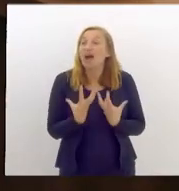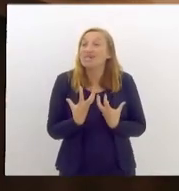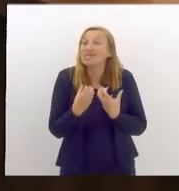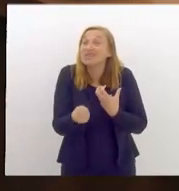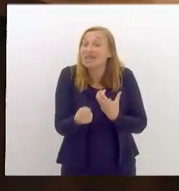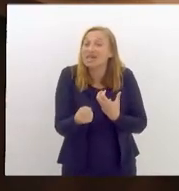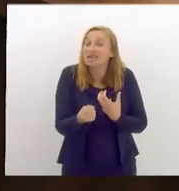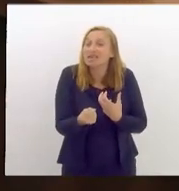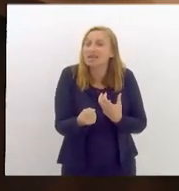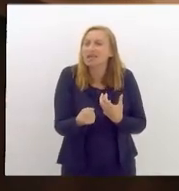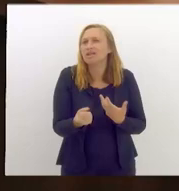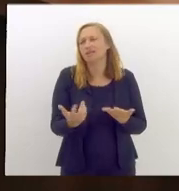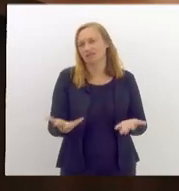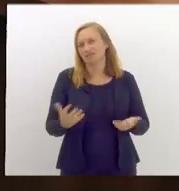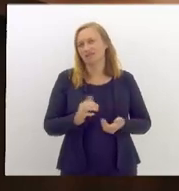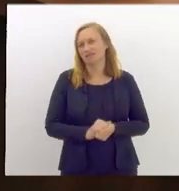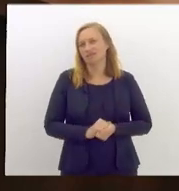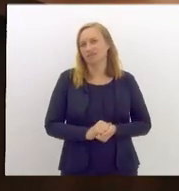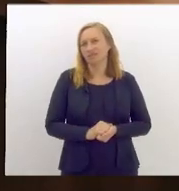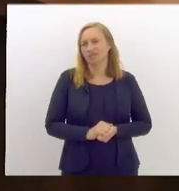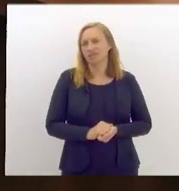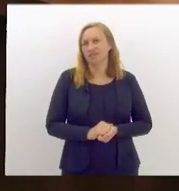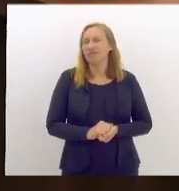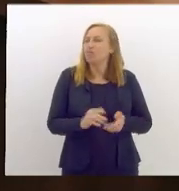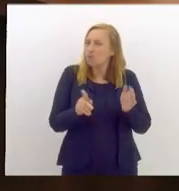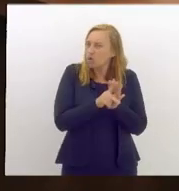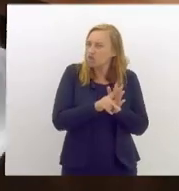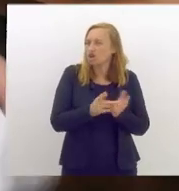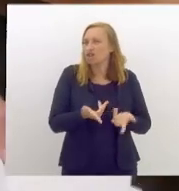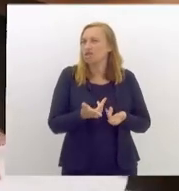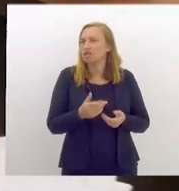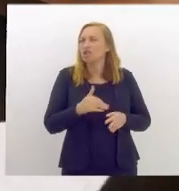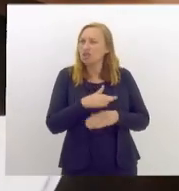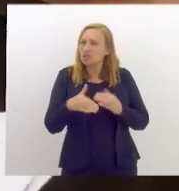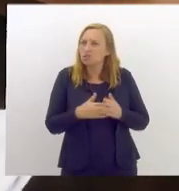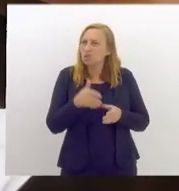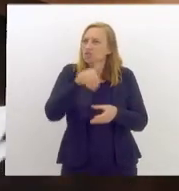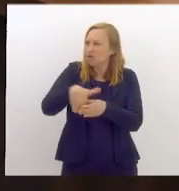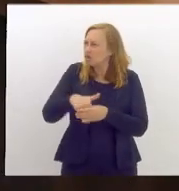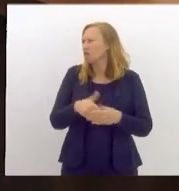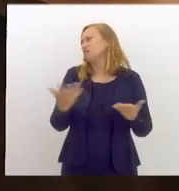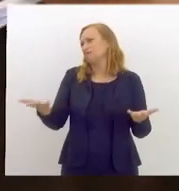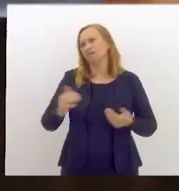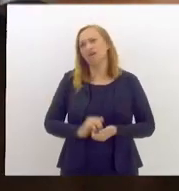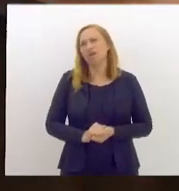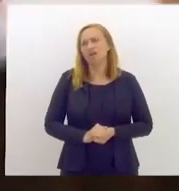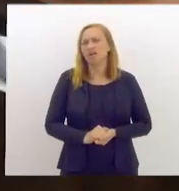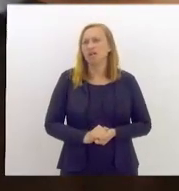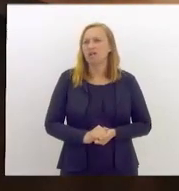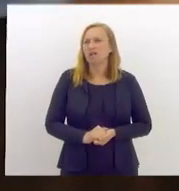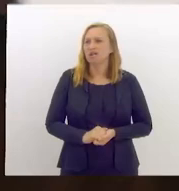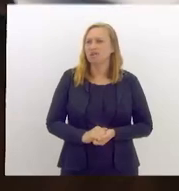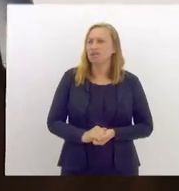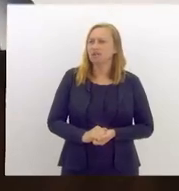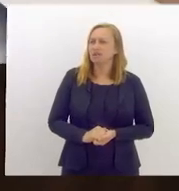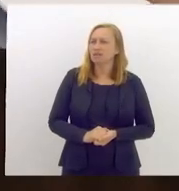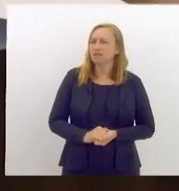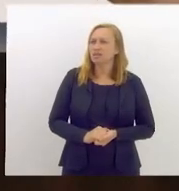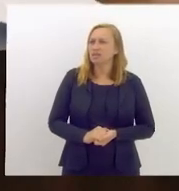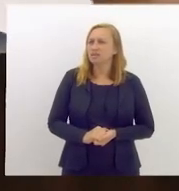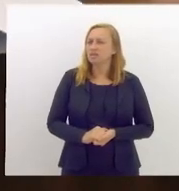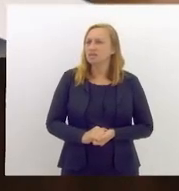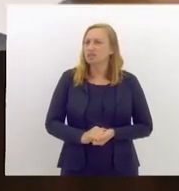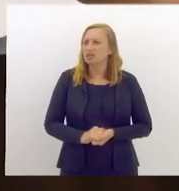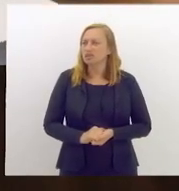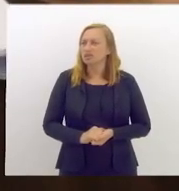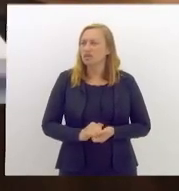aceita um negócio deste um projeto e todo mundo votando aí passa o rodo porque tão passando o